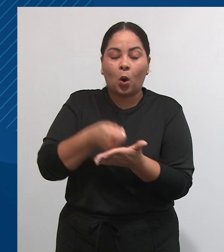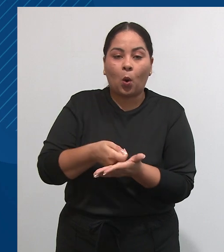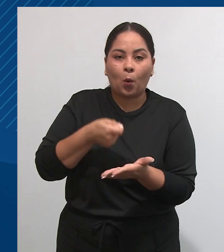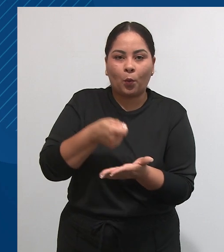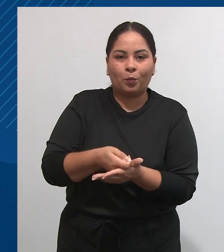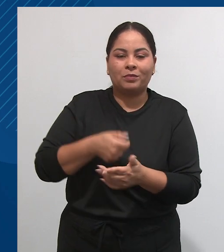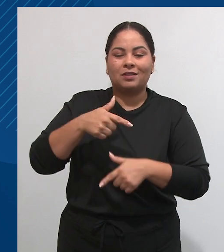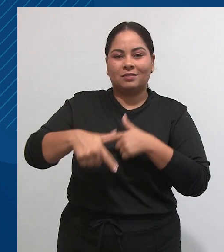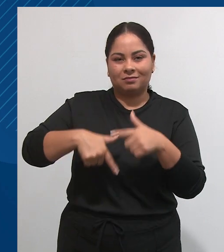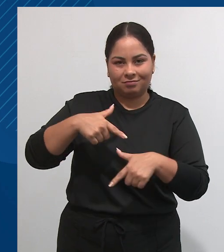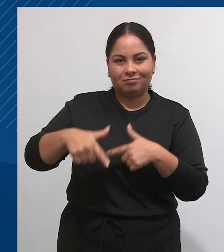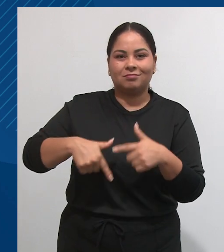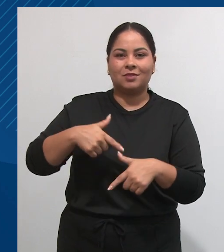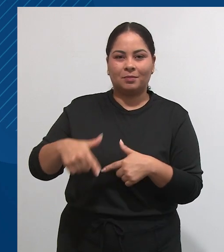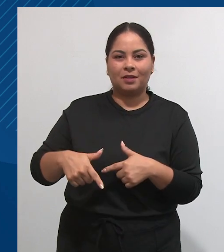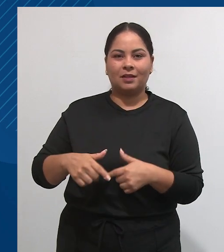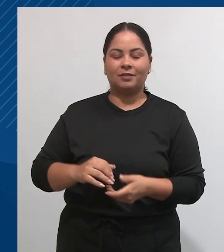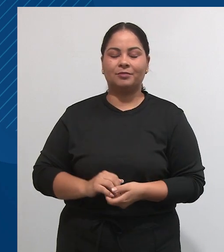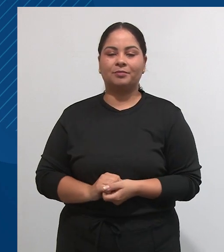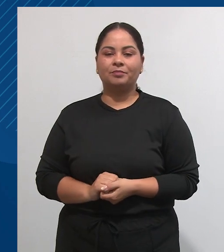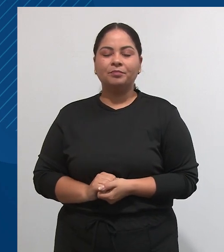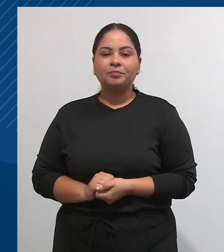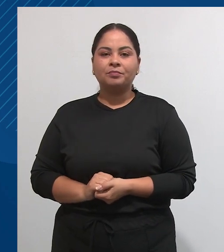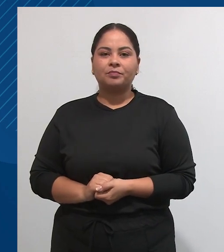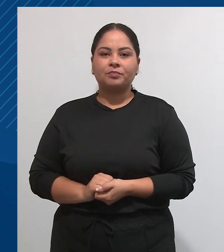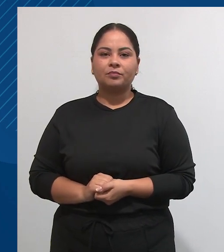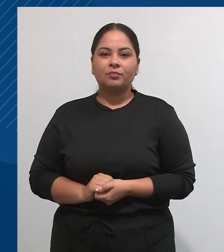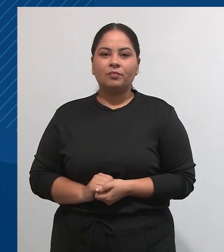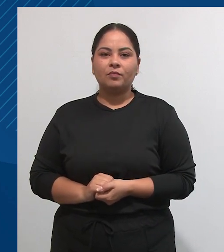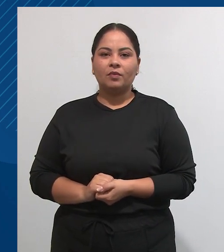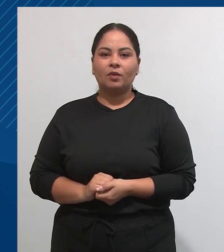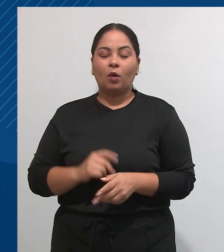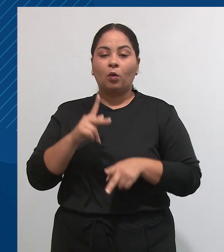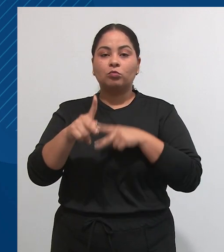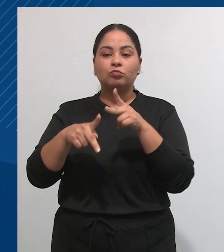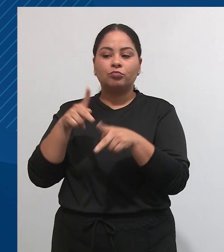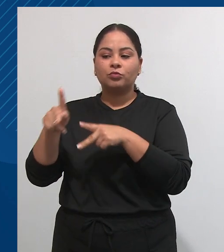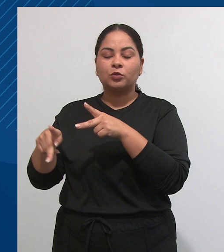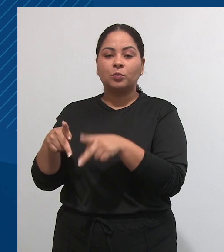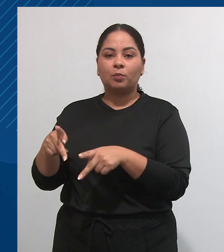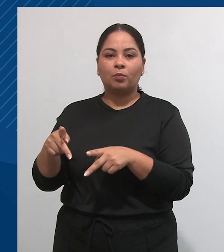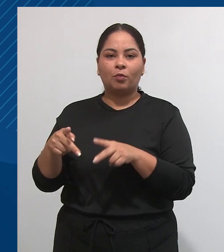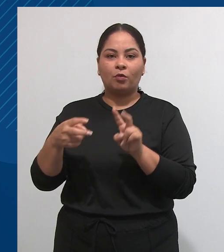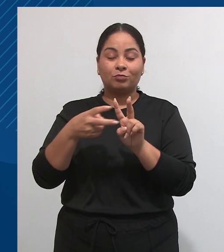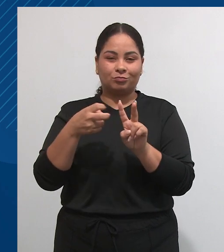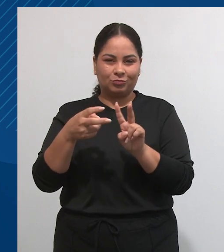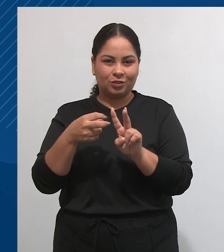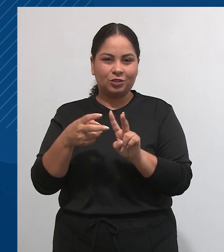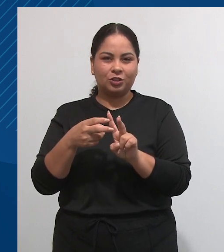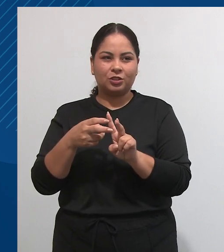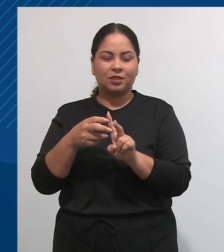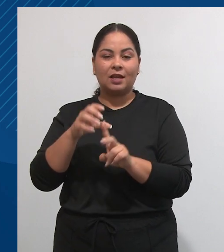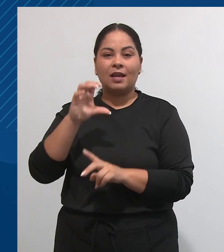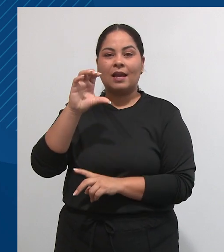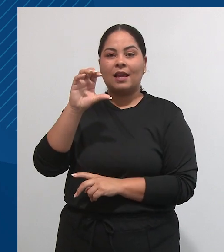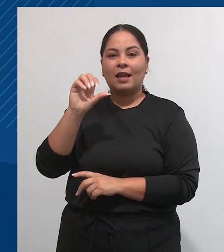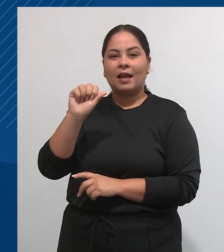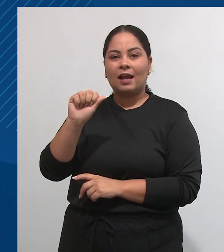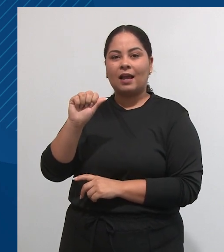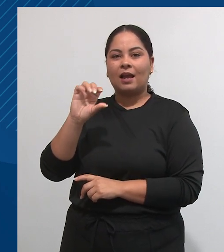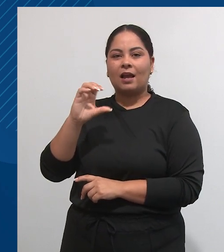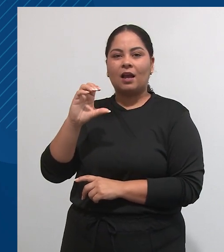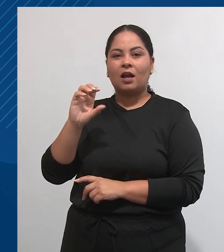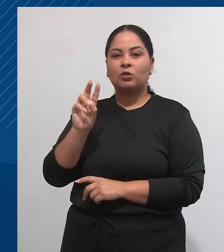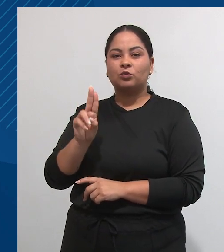de bacharelado em que o povo indígena Caçupá passou por esse processo, né? Foi um dos povos que passaram por